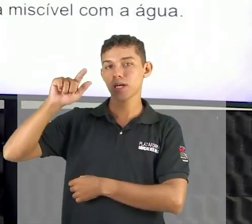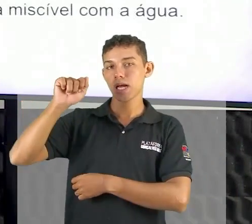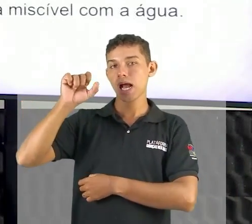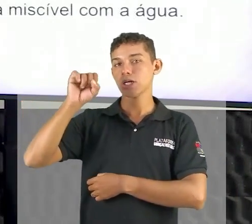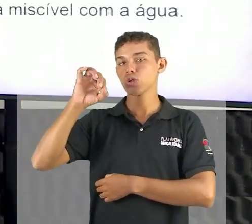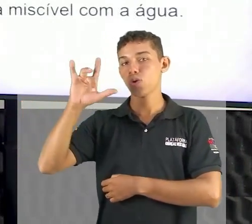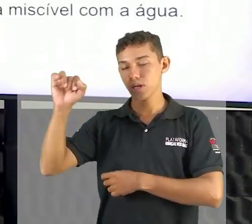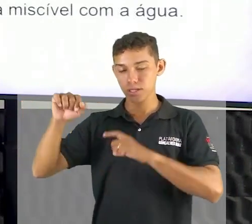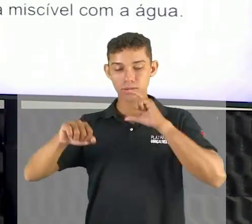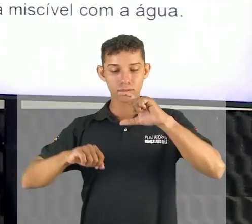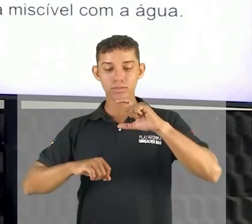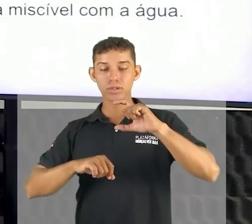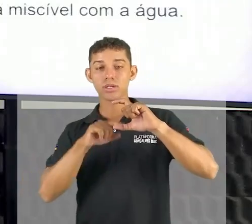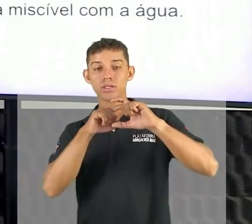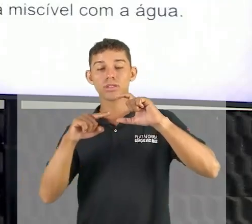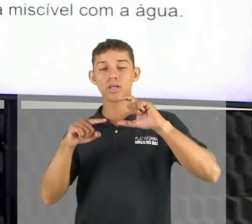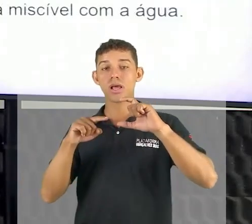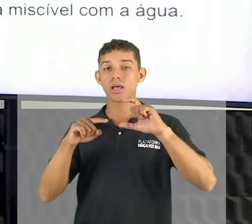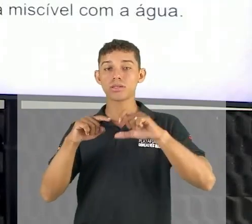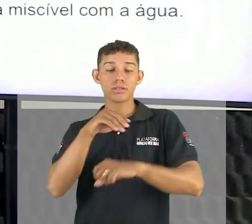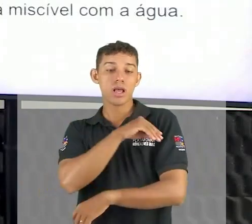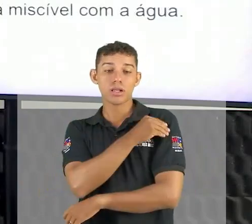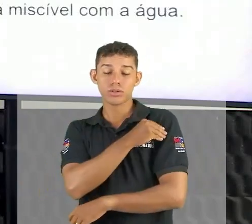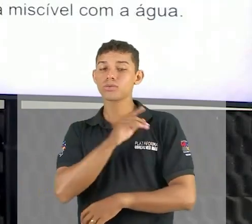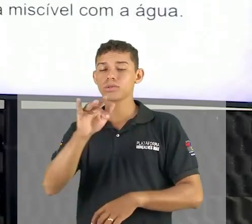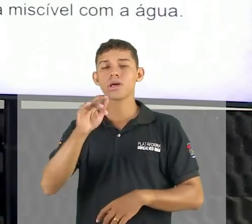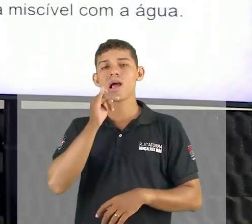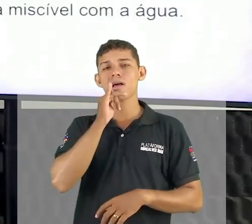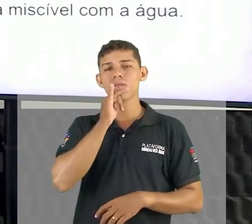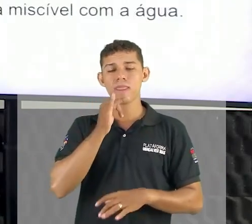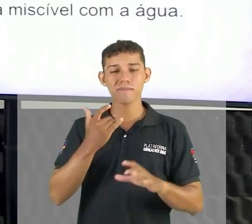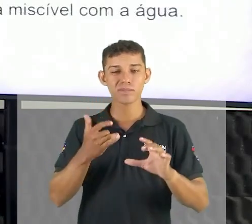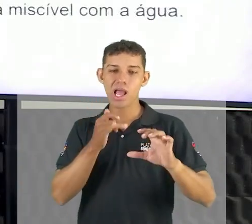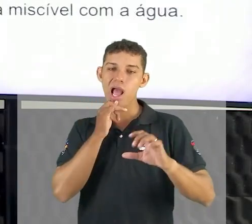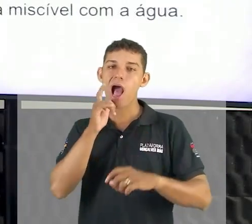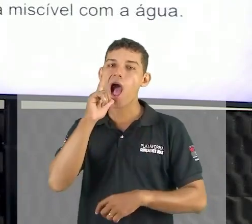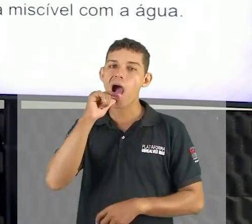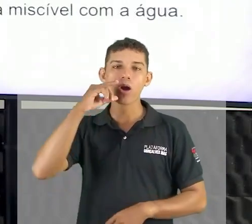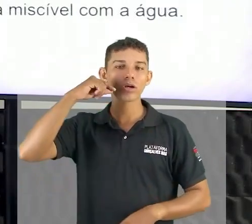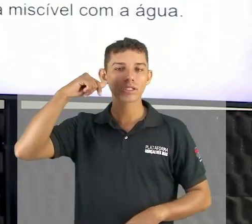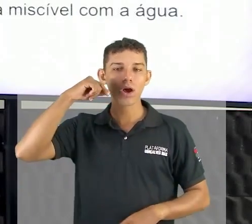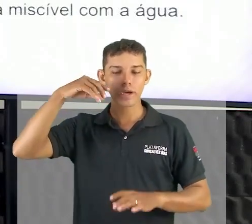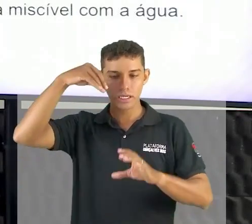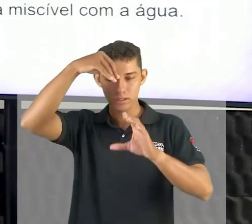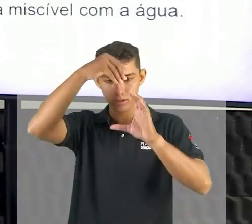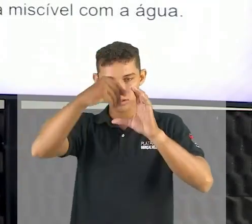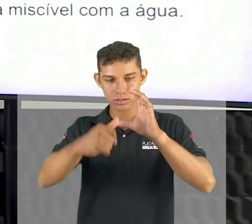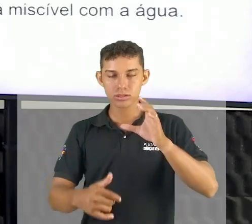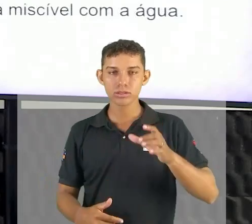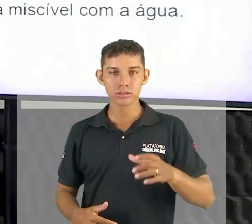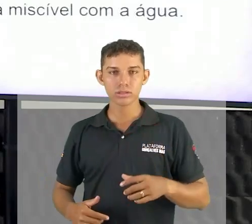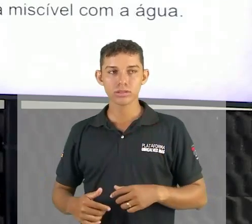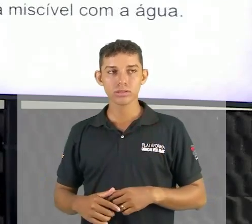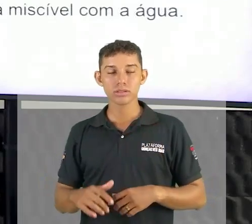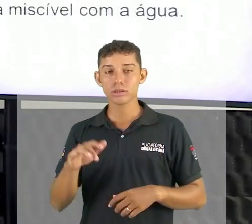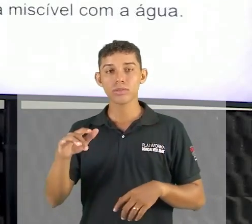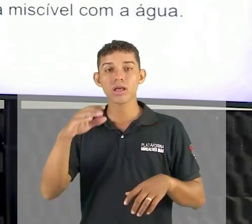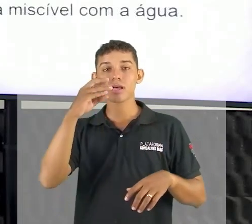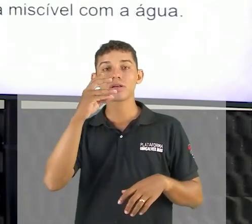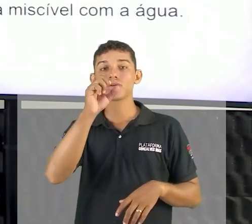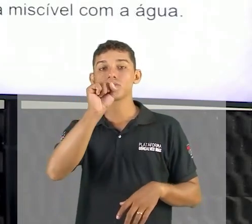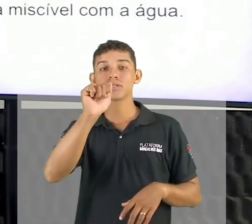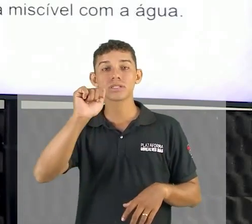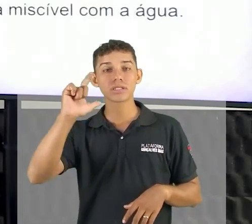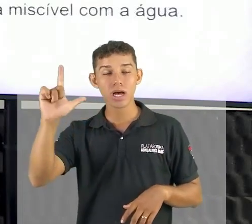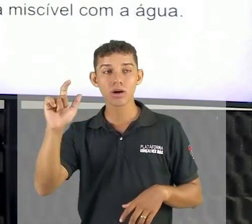assim. Inclusive, quando eu vou fazer essa mistura, eu jogo água salgada. Por quê? Porque quando eu coloco sal na água,